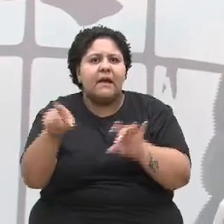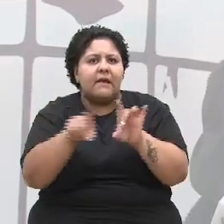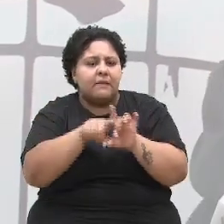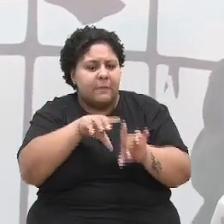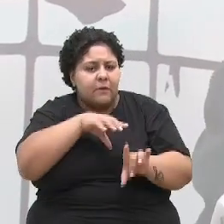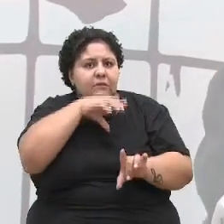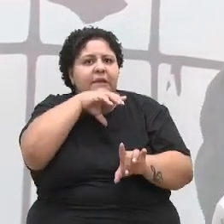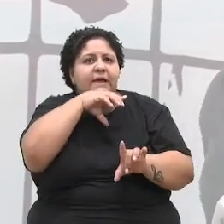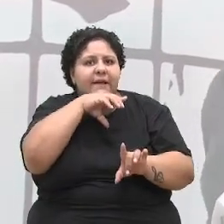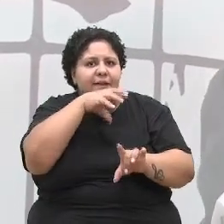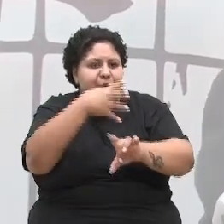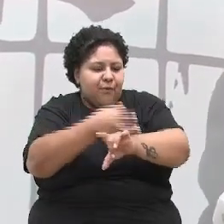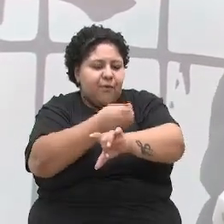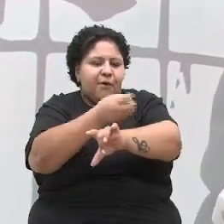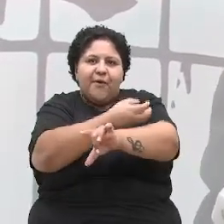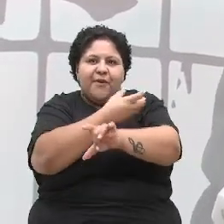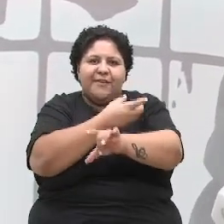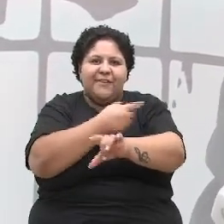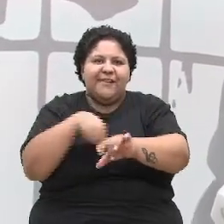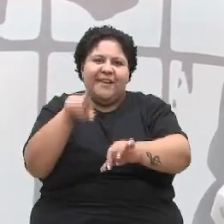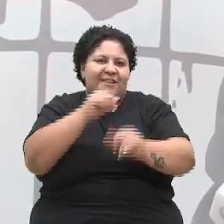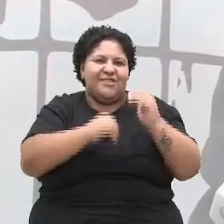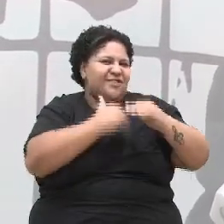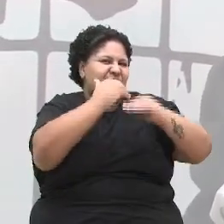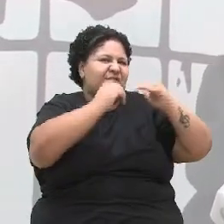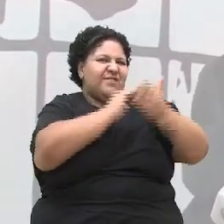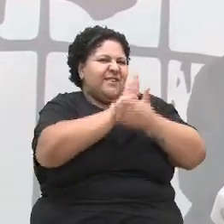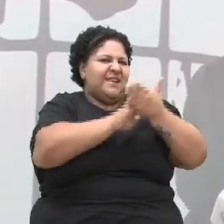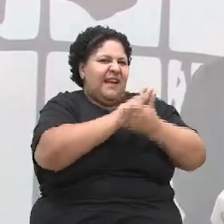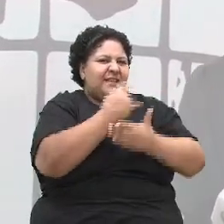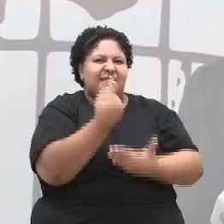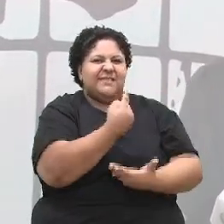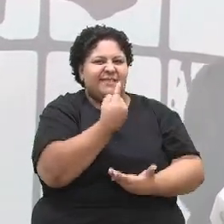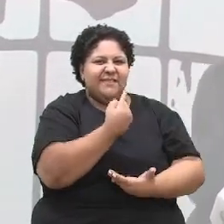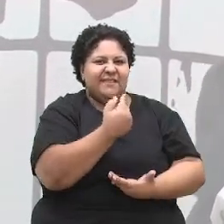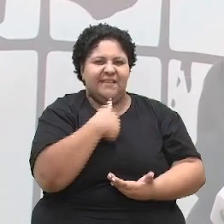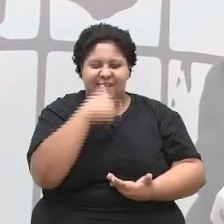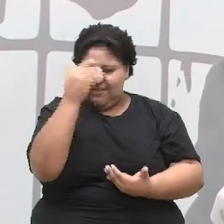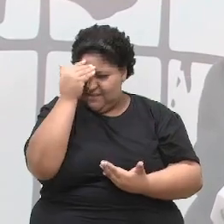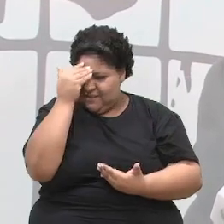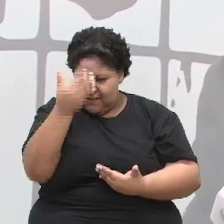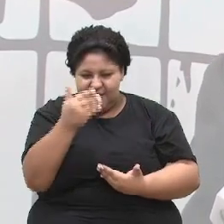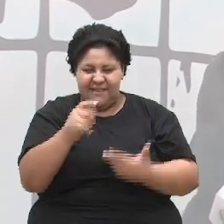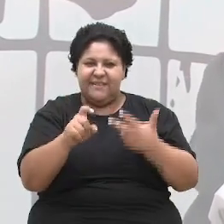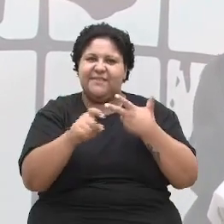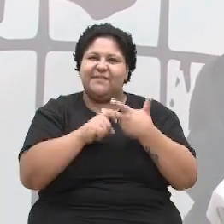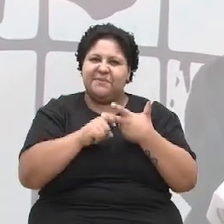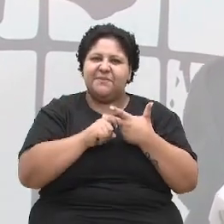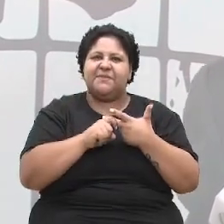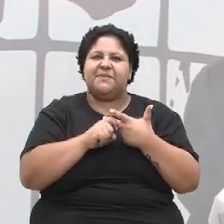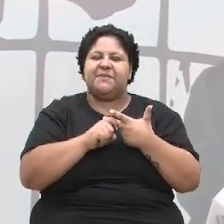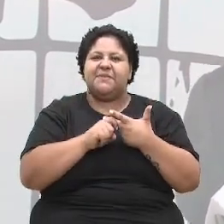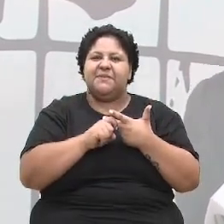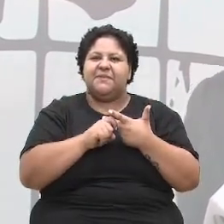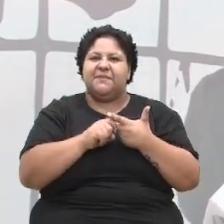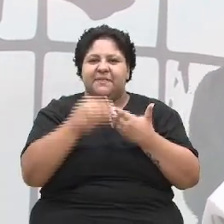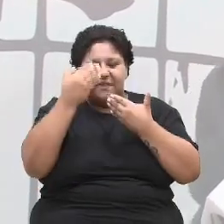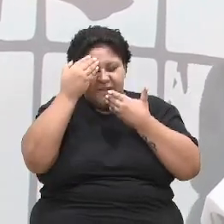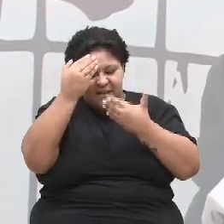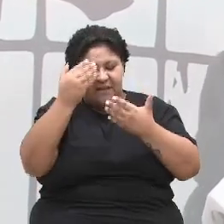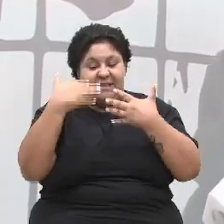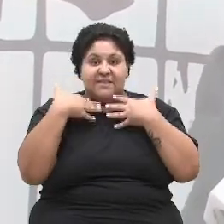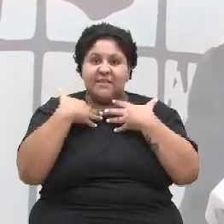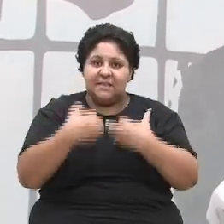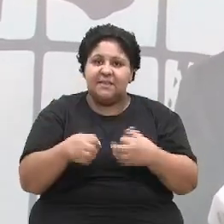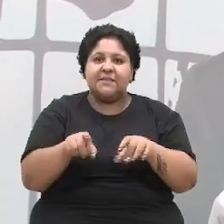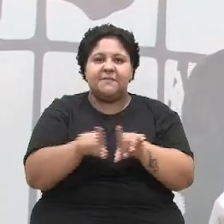Então a gente não constrói nada sozinho. Eu agradeço muito o executivo, agradeço as secretarias,